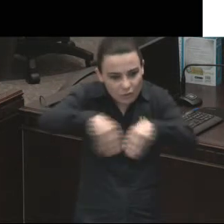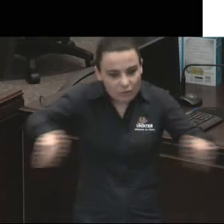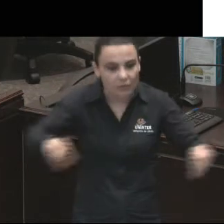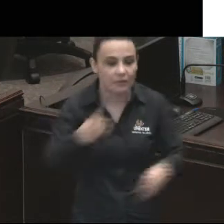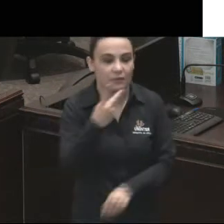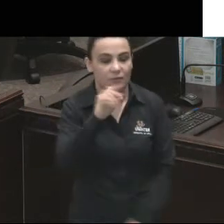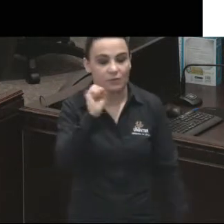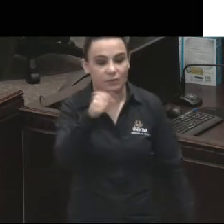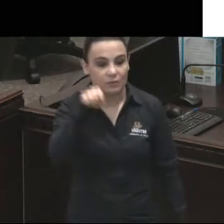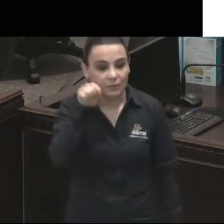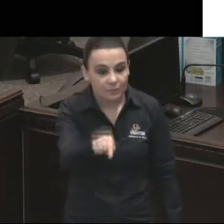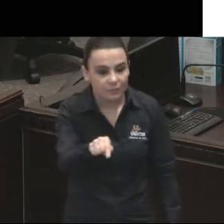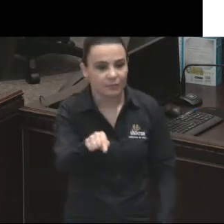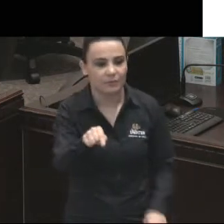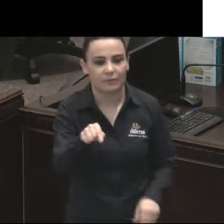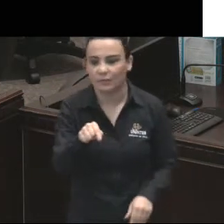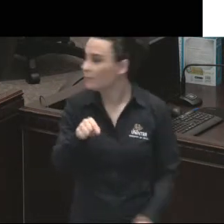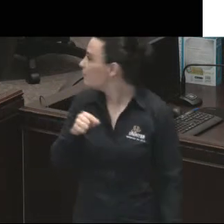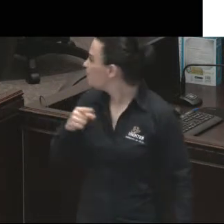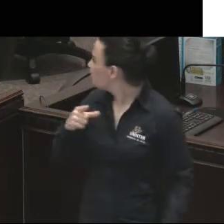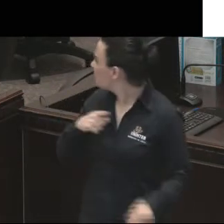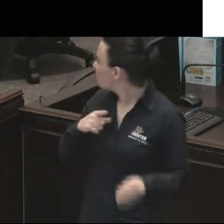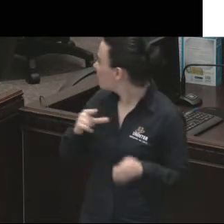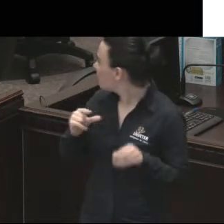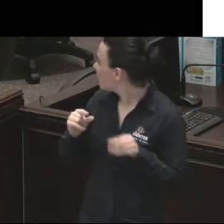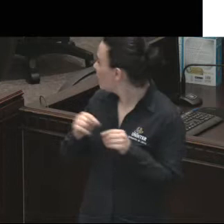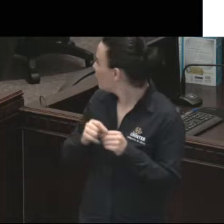mil miligramas por quilo, né? Então, isso ainda